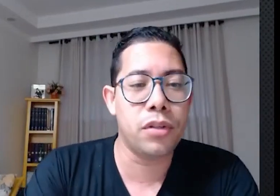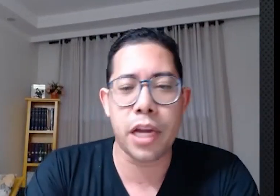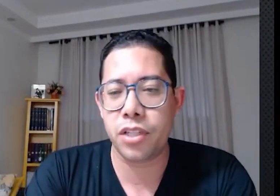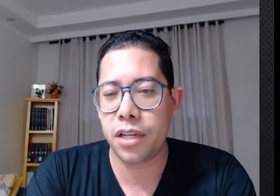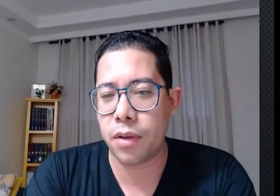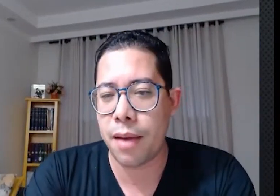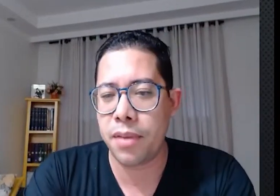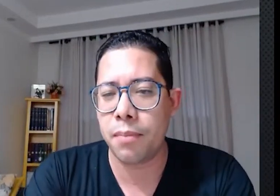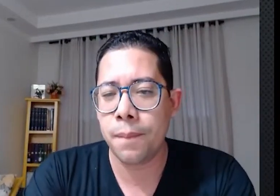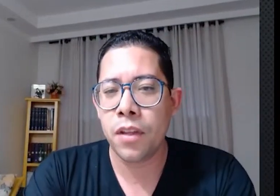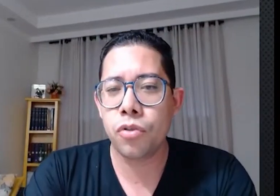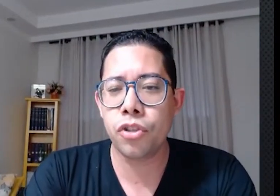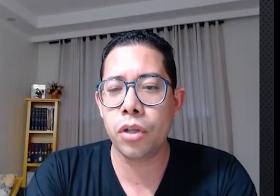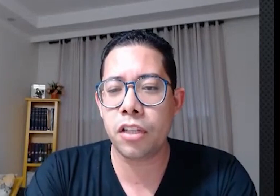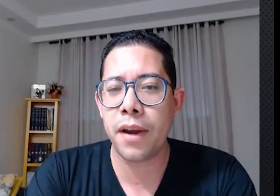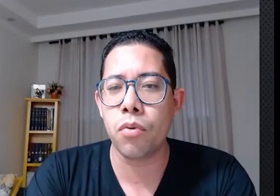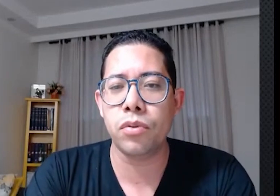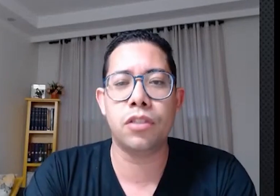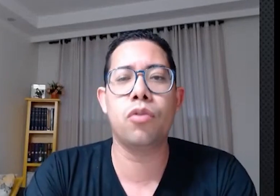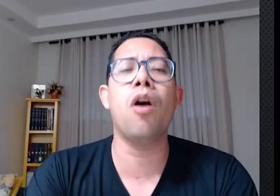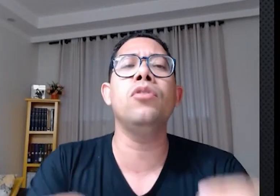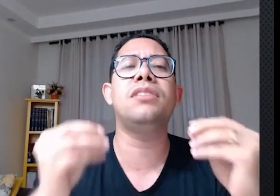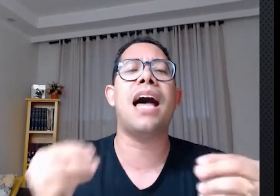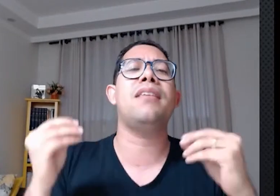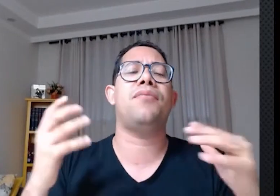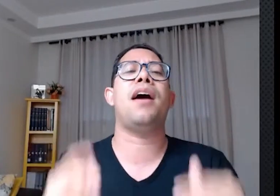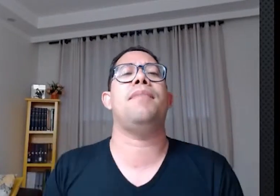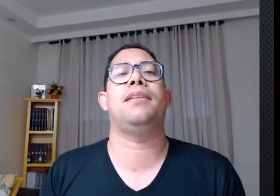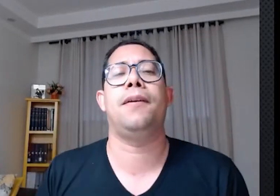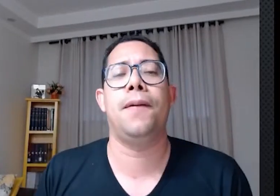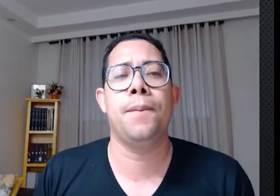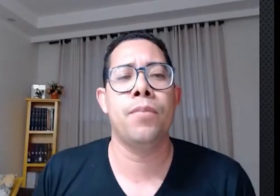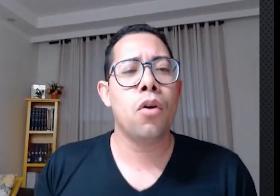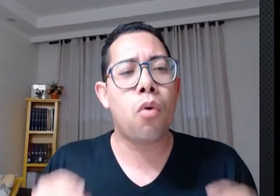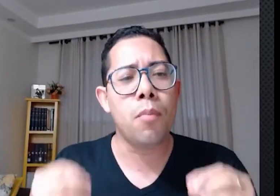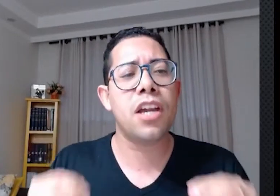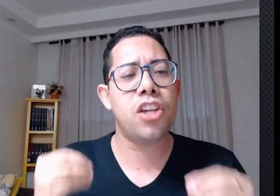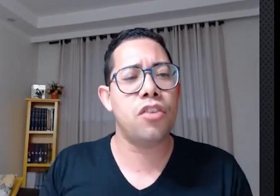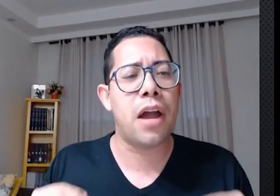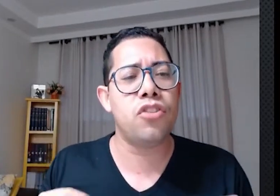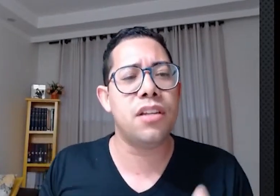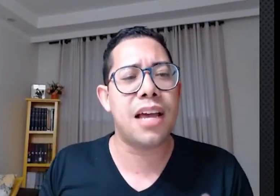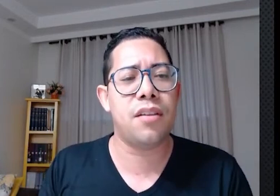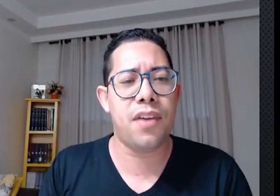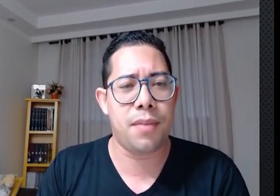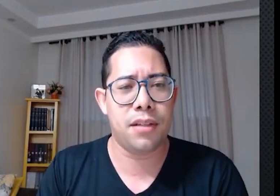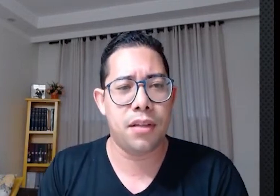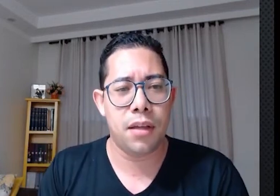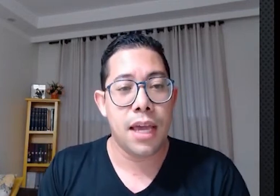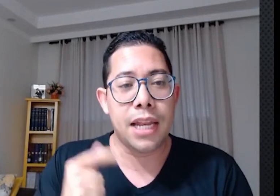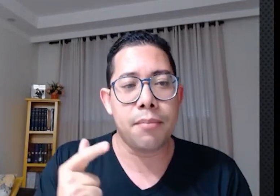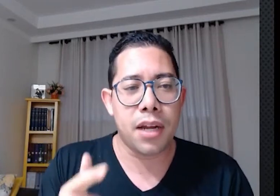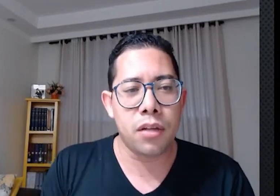principal do intérprete cristão é a Bíblia, surgem outras perguntas. Como usar essa ferramenta? Como que a gente vai utilizar essa